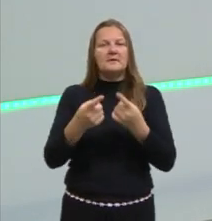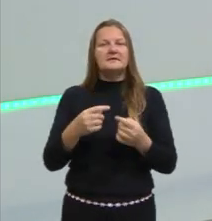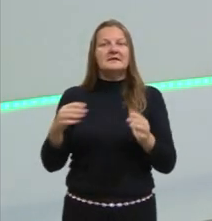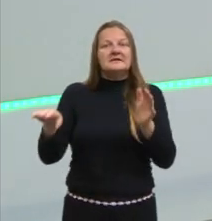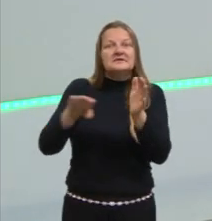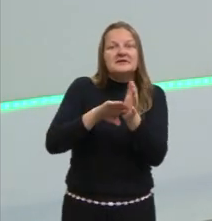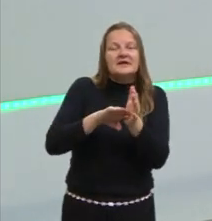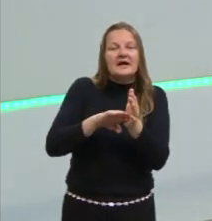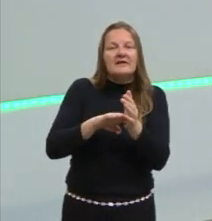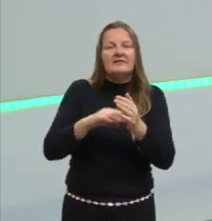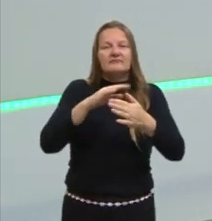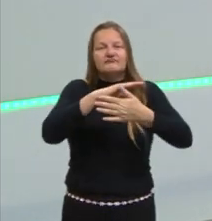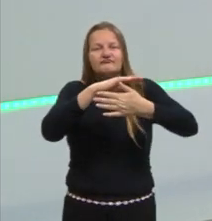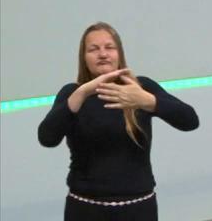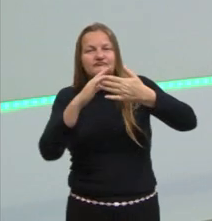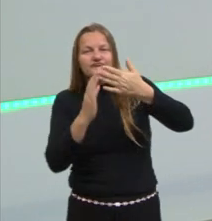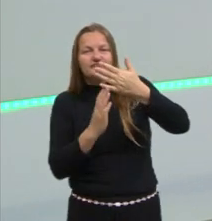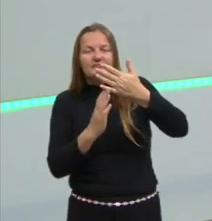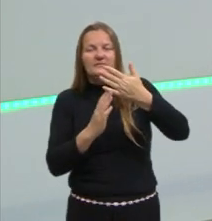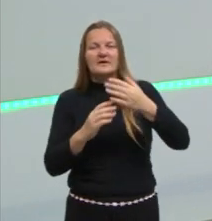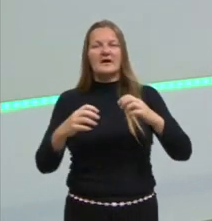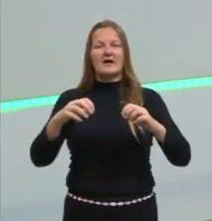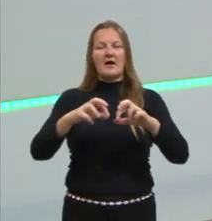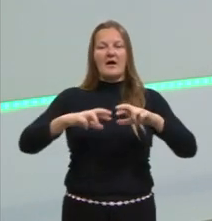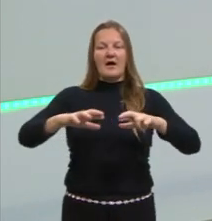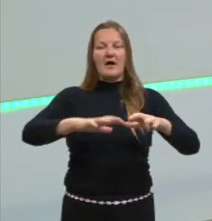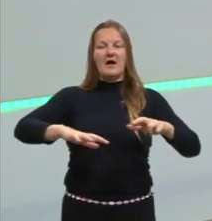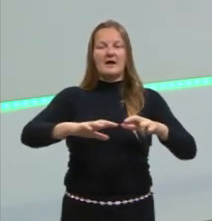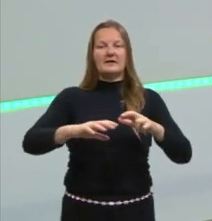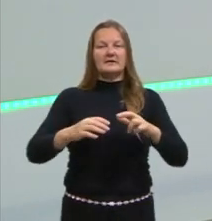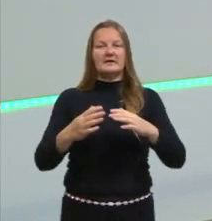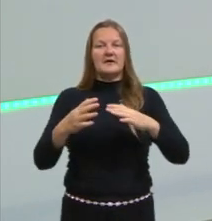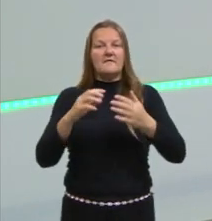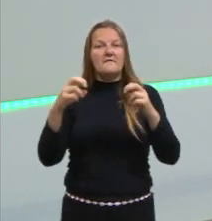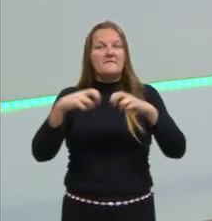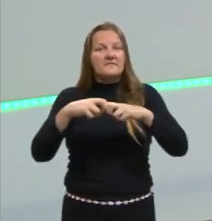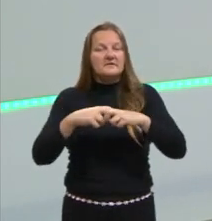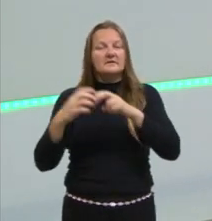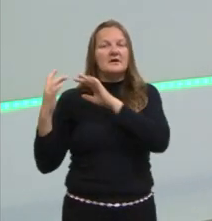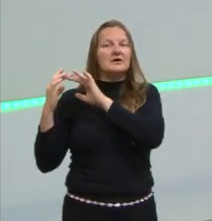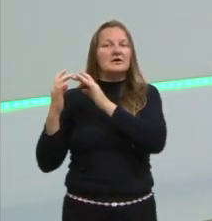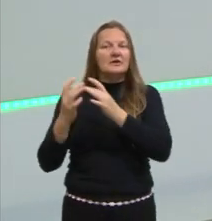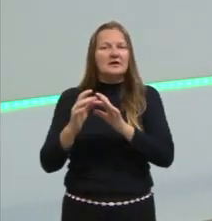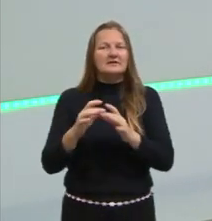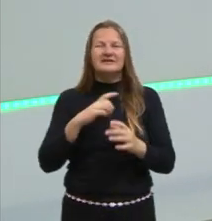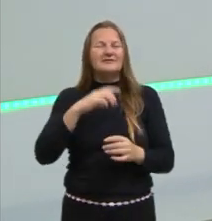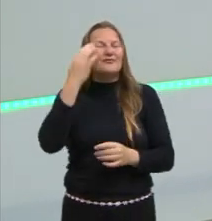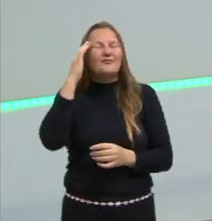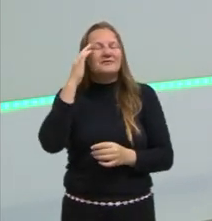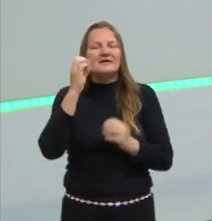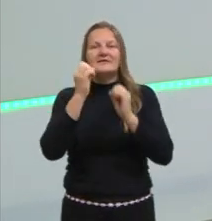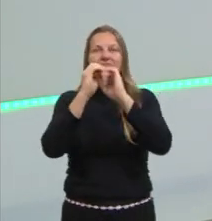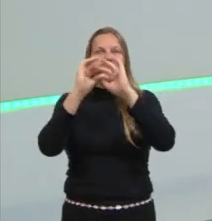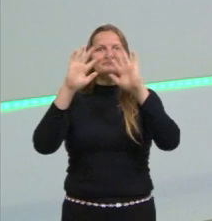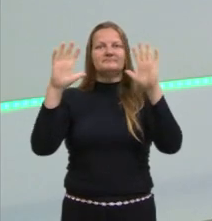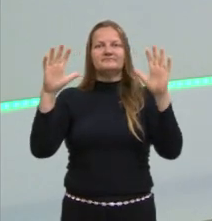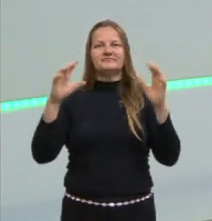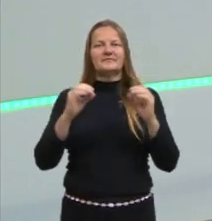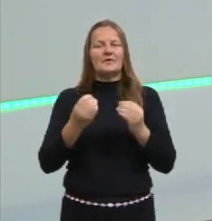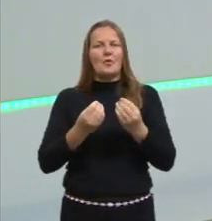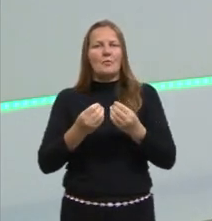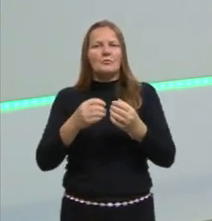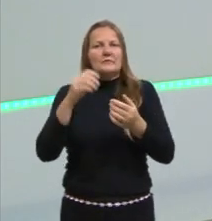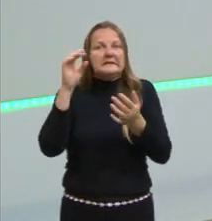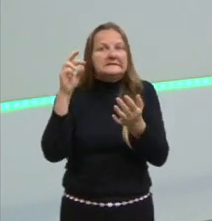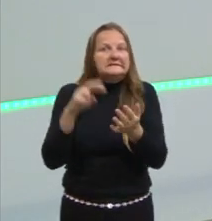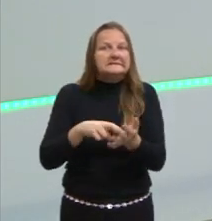chegava na fronteira de uma das áreas da física clássica a gente acaba encontrando problemas e as coisas não se comportavam exatamente